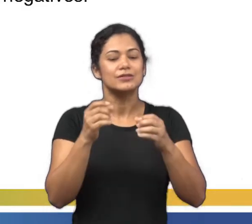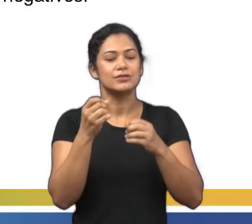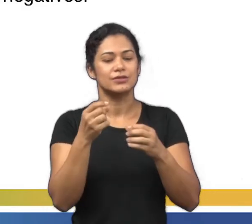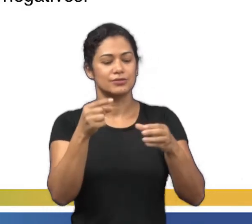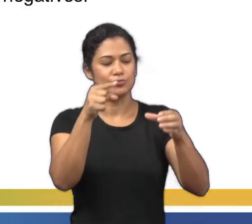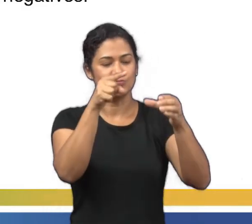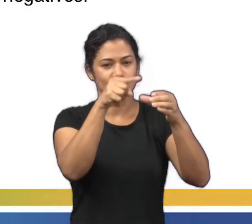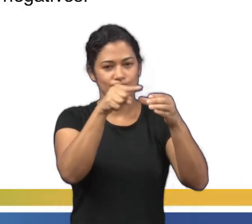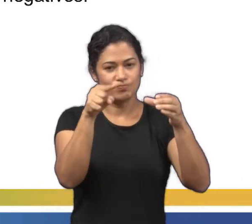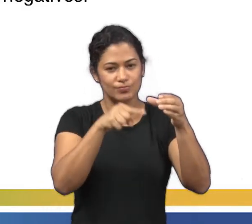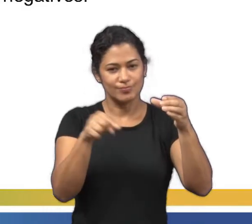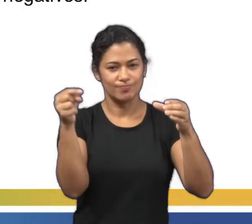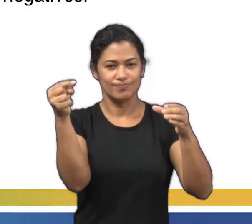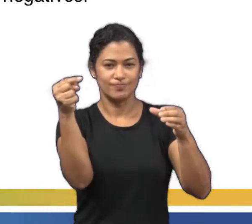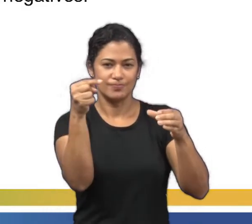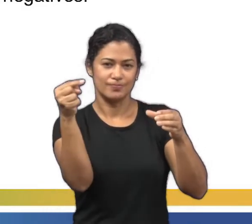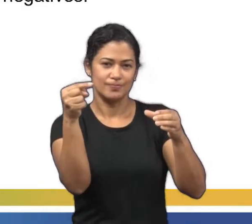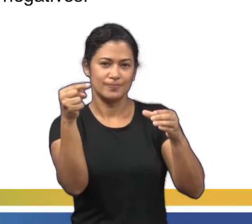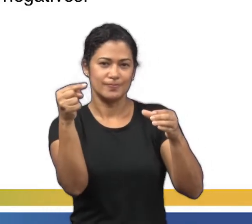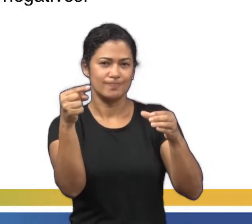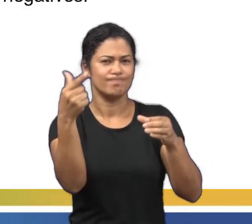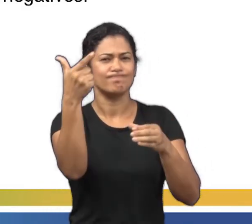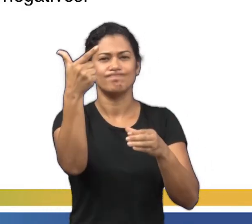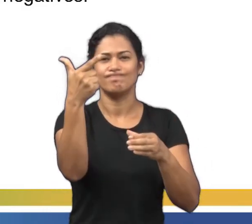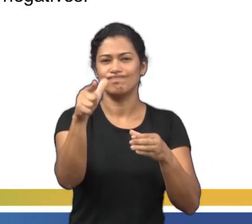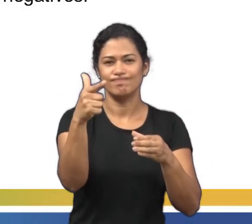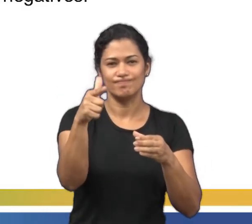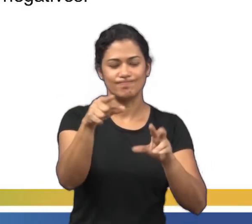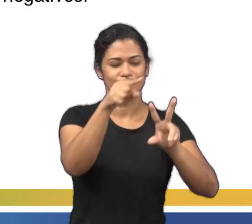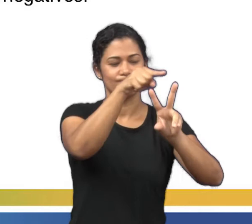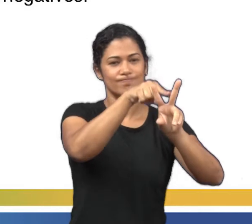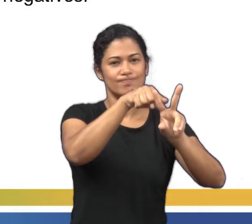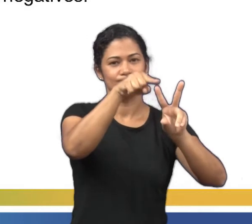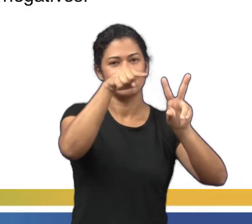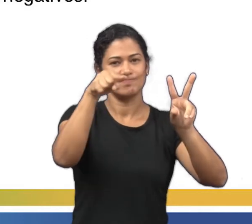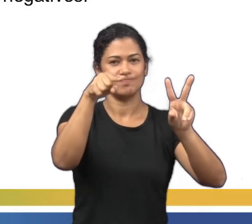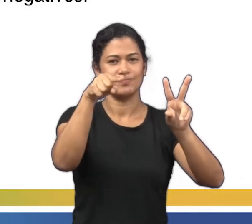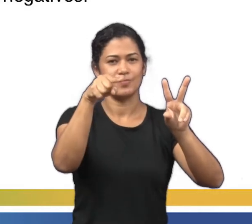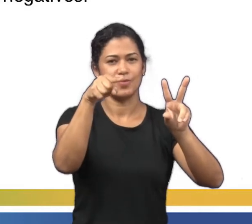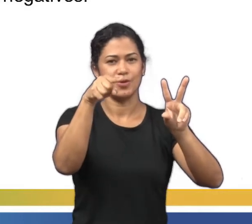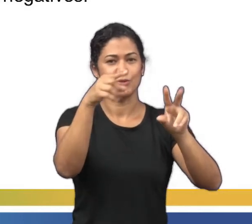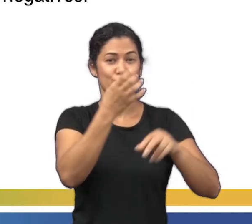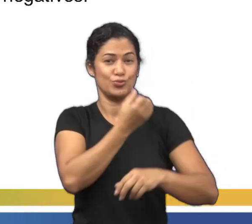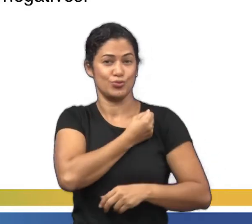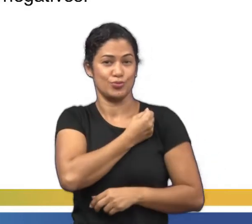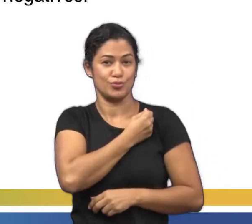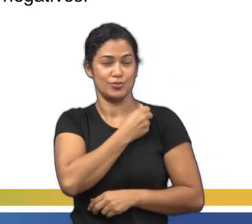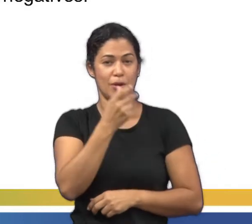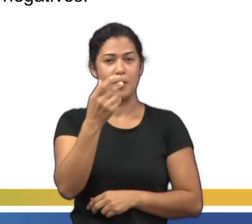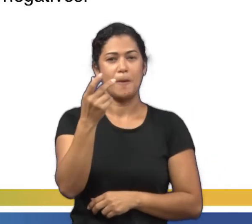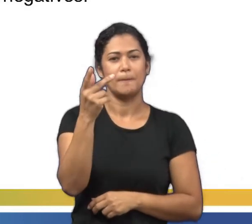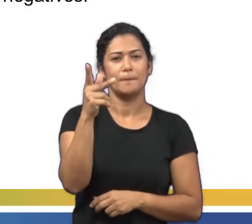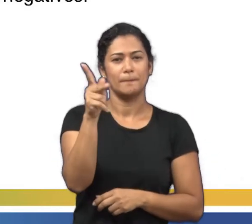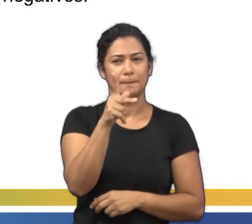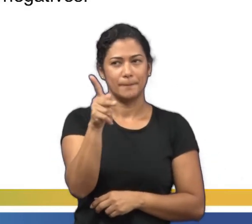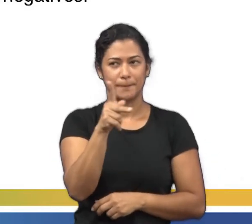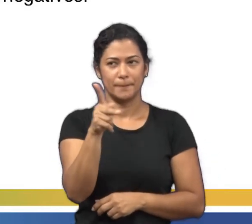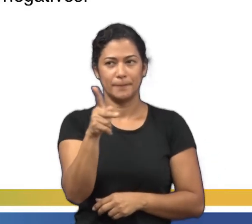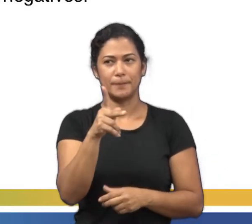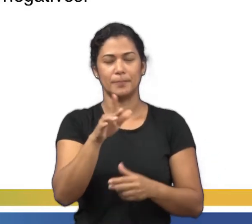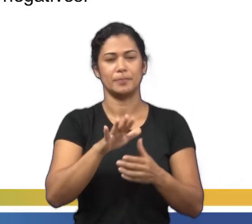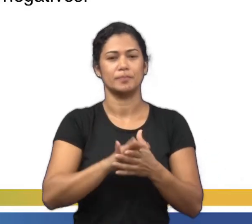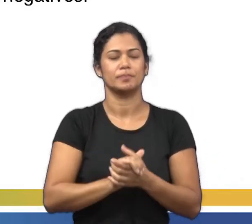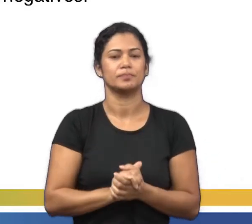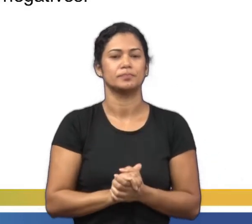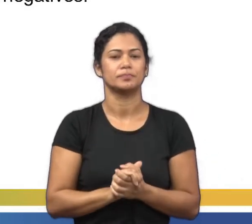inteiro negativo, não vai existir a raiz de índice par dele. Depois eu vou mostrar em forma de número para ficar mais claro para vocês,